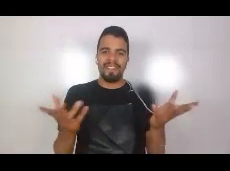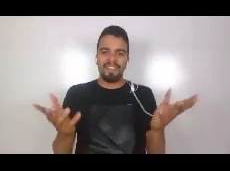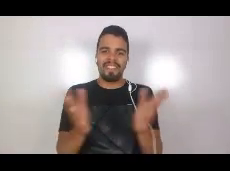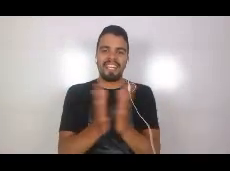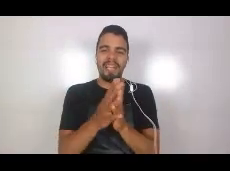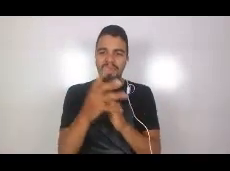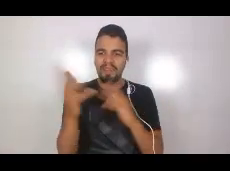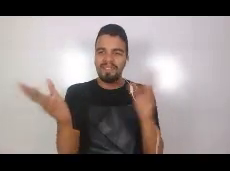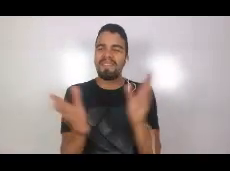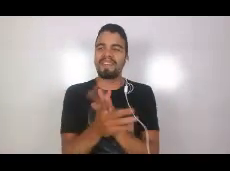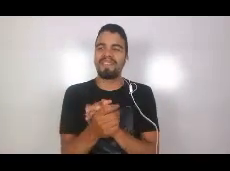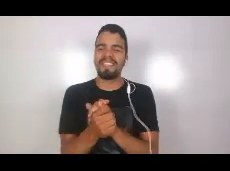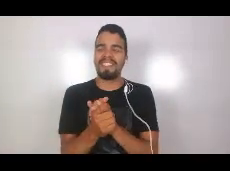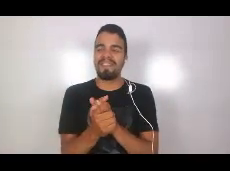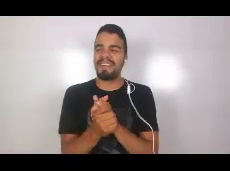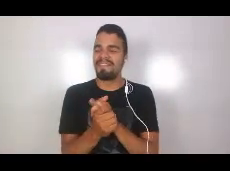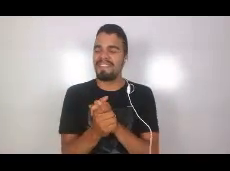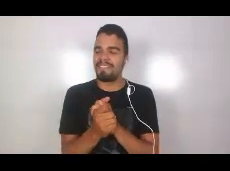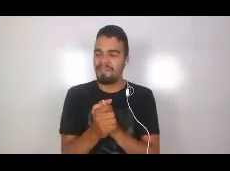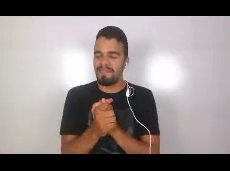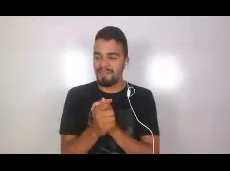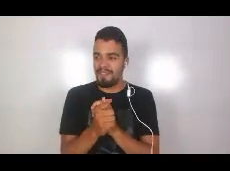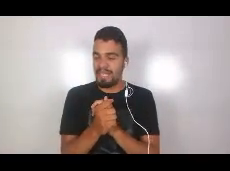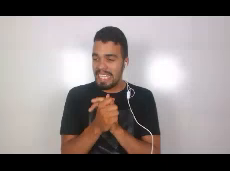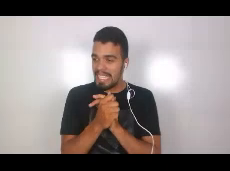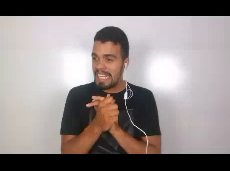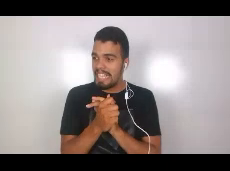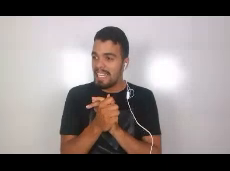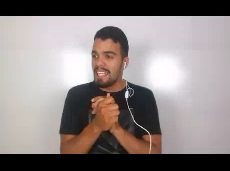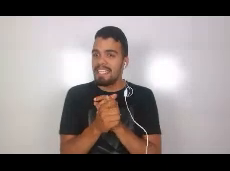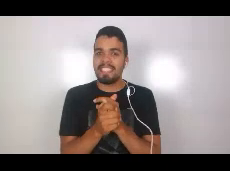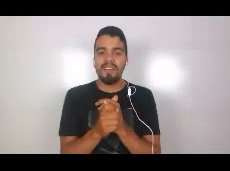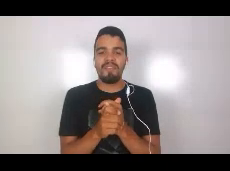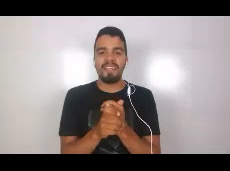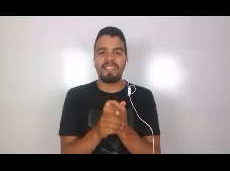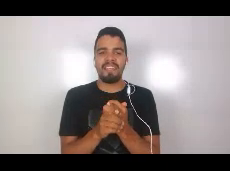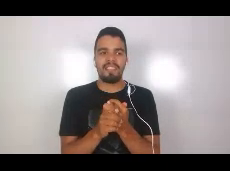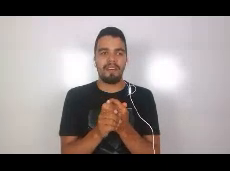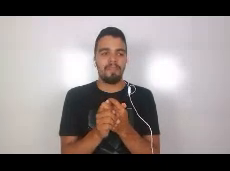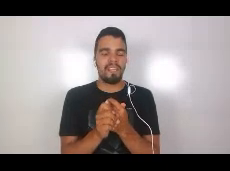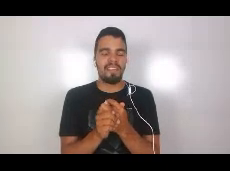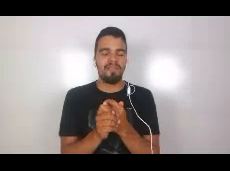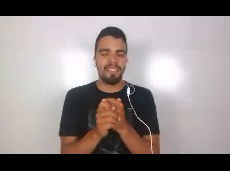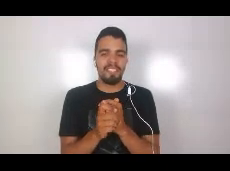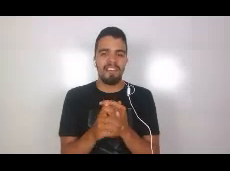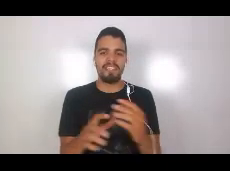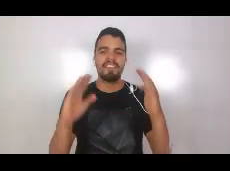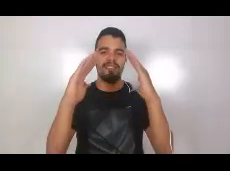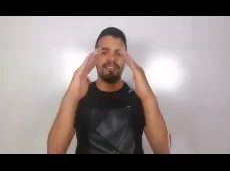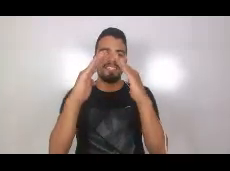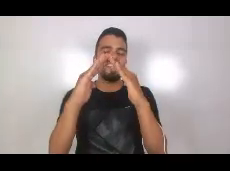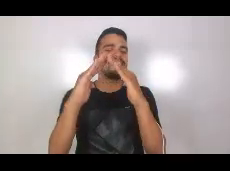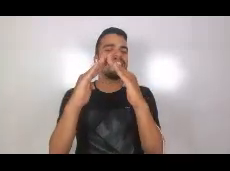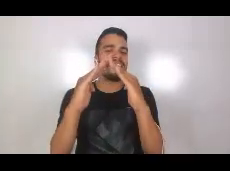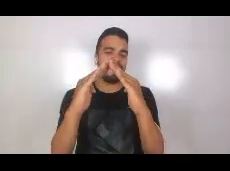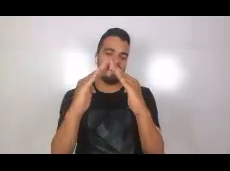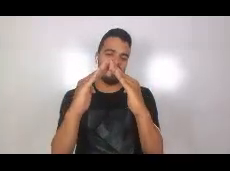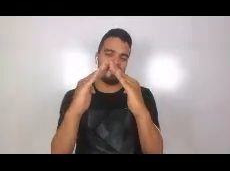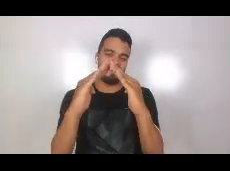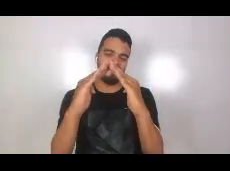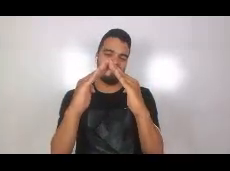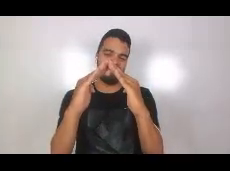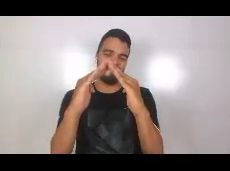certamente Clemilton e os demais tutores aqui vão entender. Então, eu vou fazer esse sinal aqui, ó. O sinal é esse aqui, ó. Que